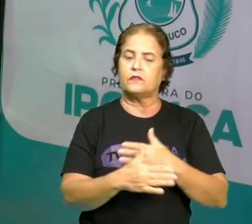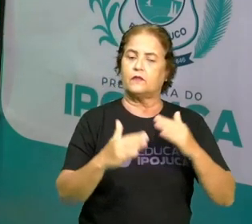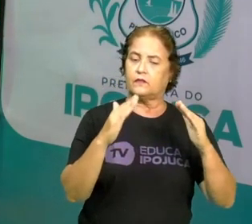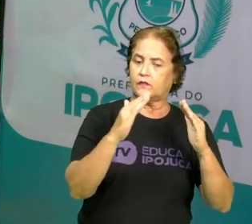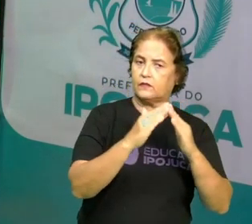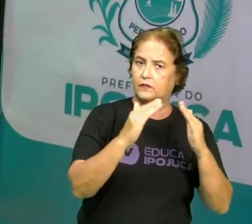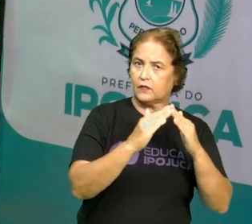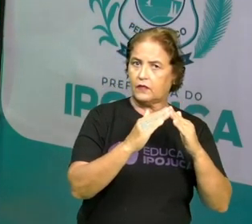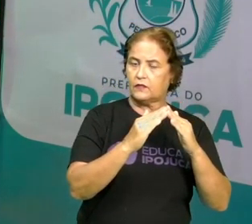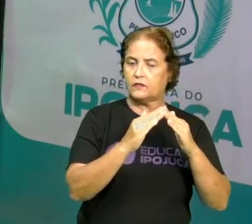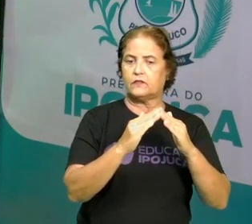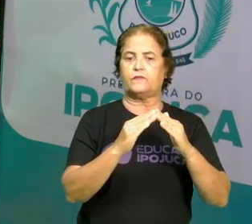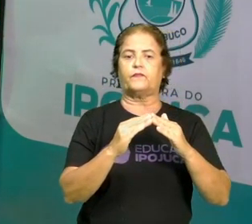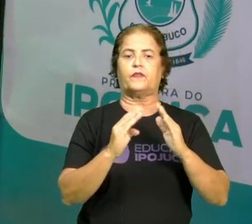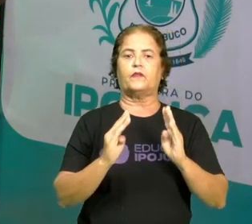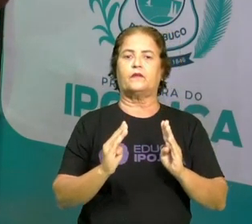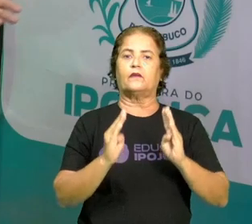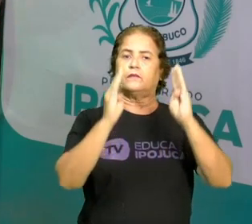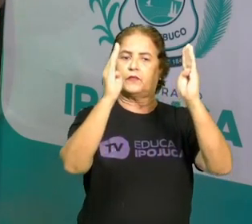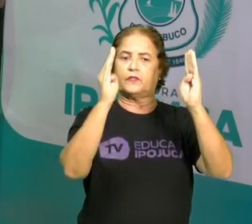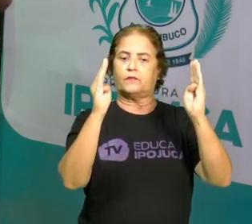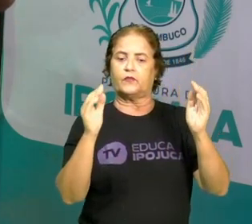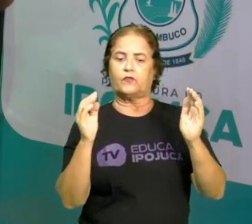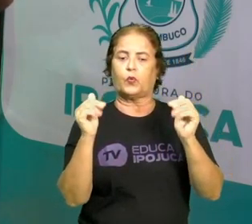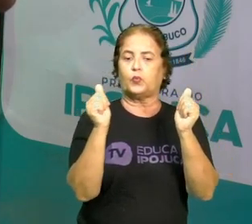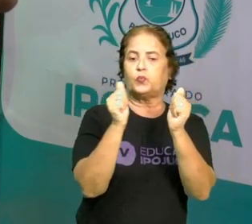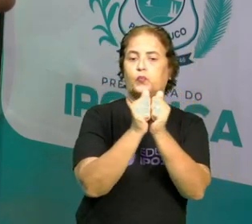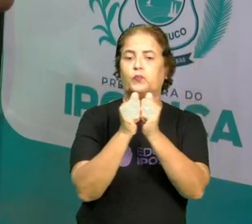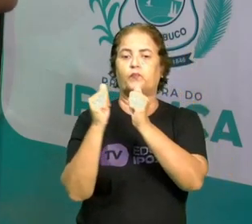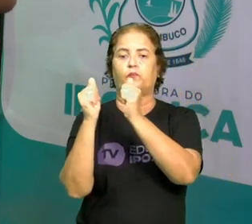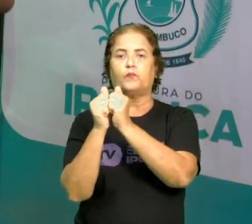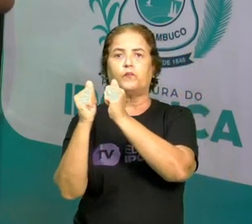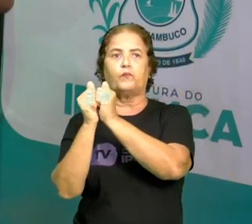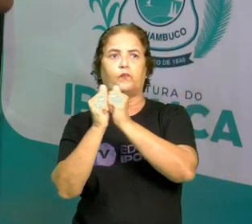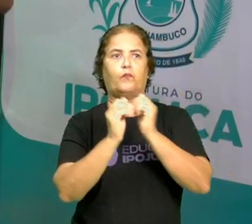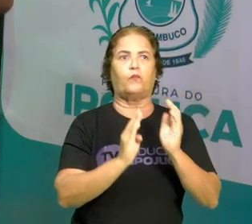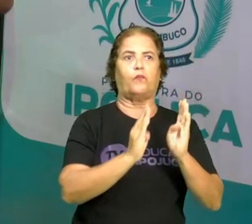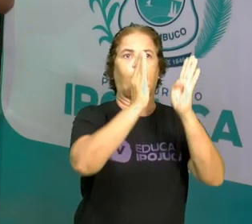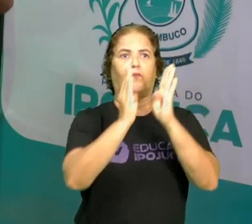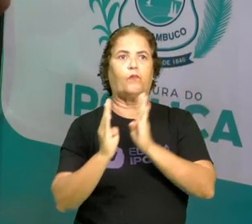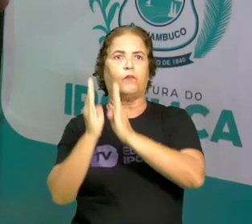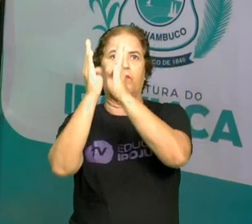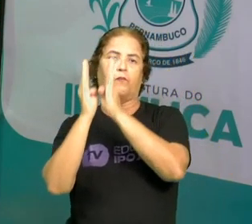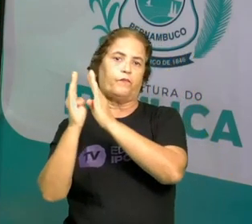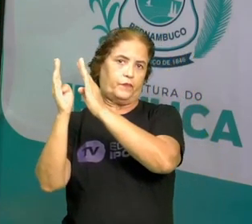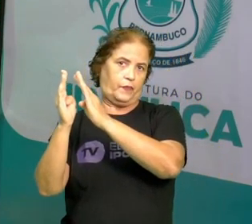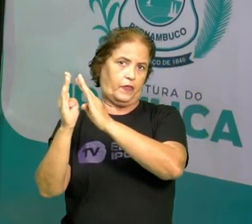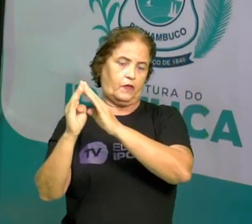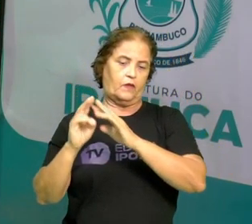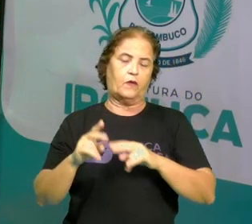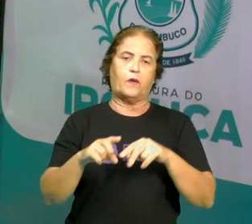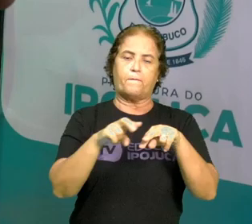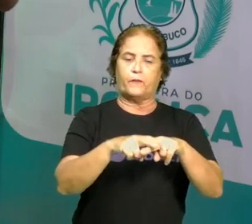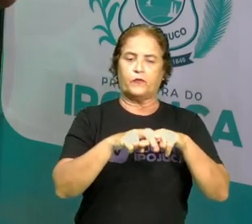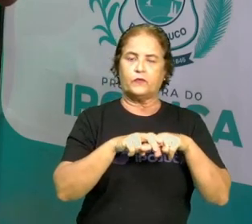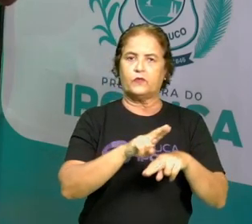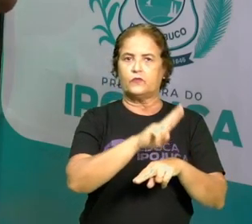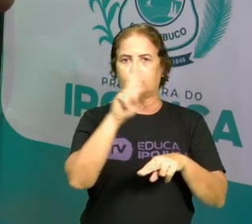dos outros, urbanizando, aumentando o número da população nos centros urbanos. Por isso que o nome